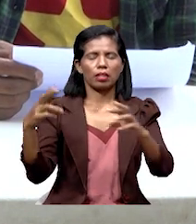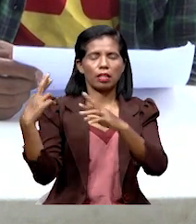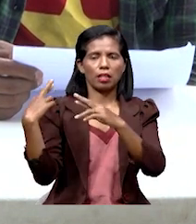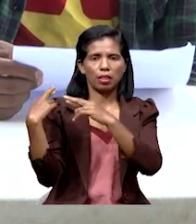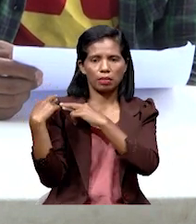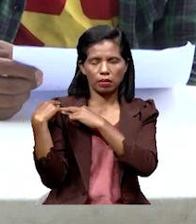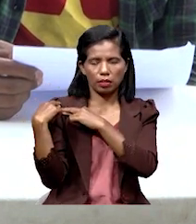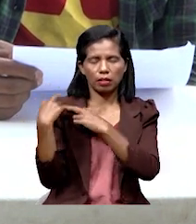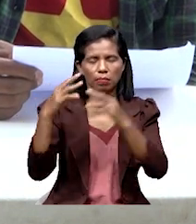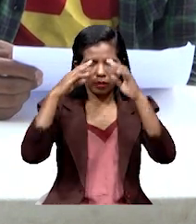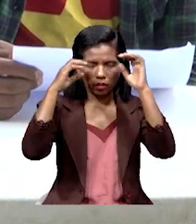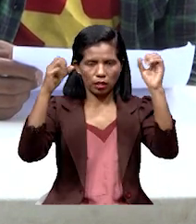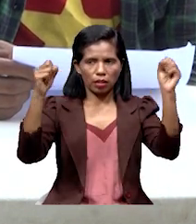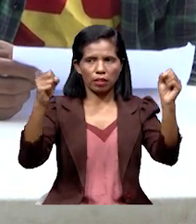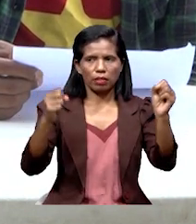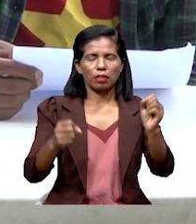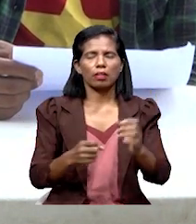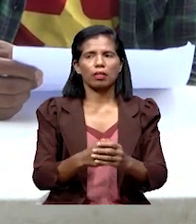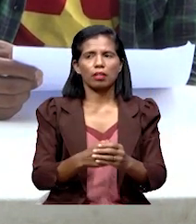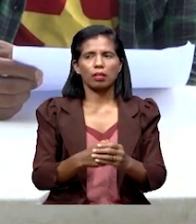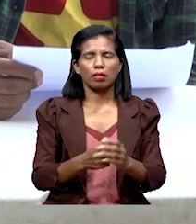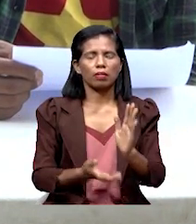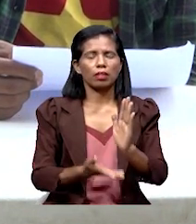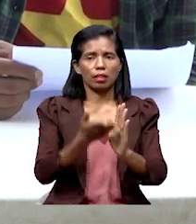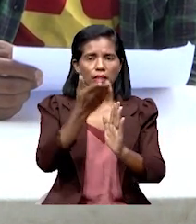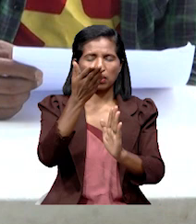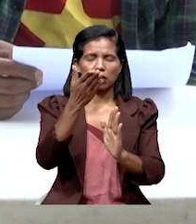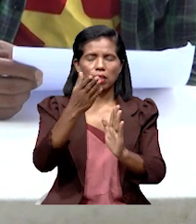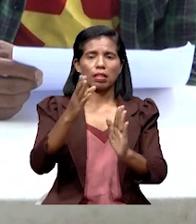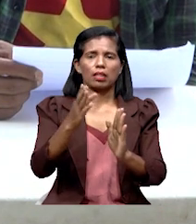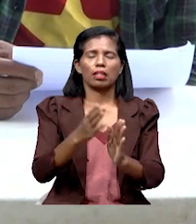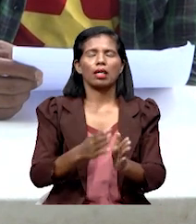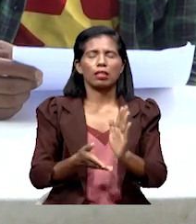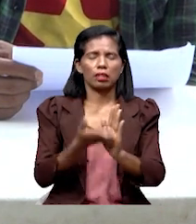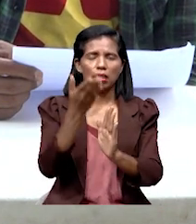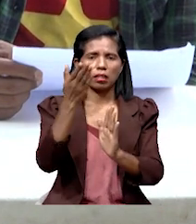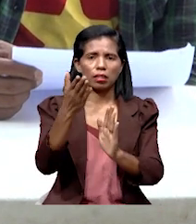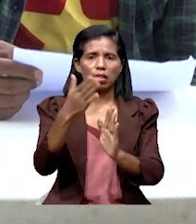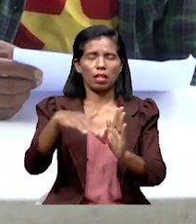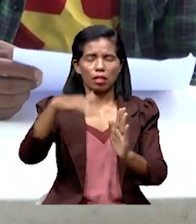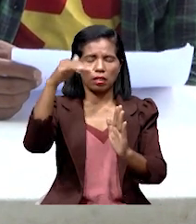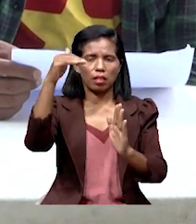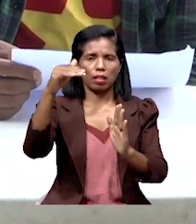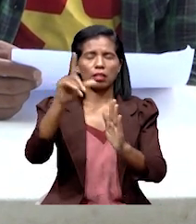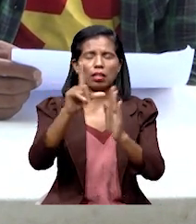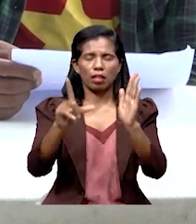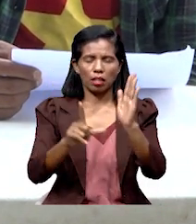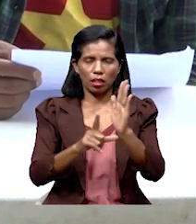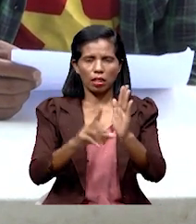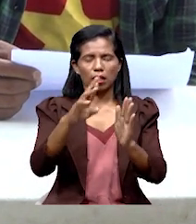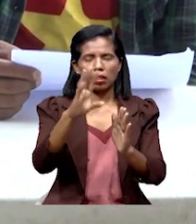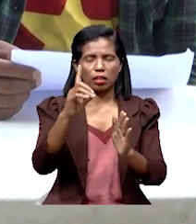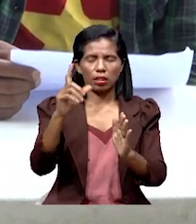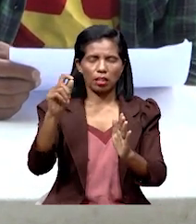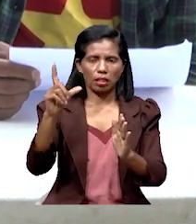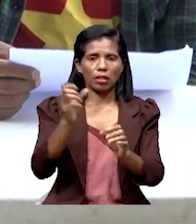republicano pode ter a constituição no garantia paz na estabilidade e mudar condição de halo